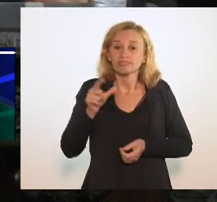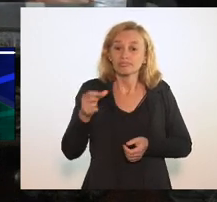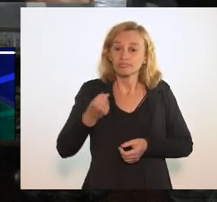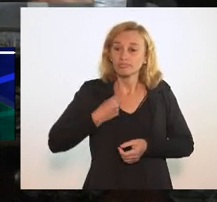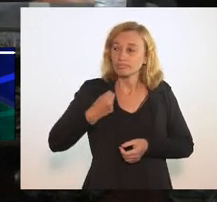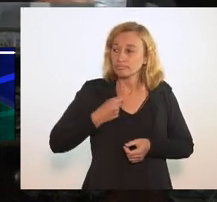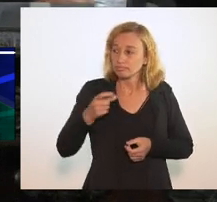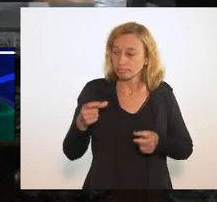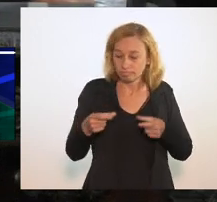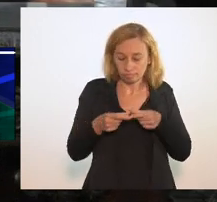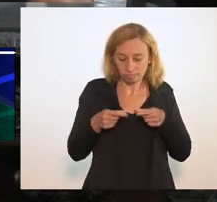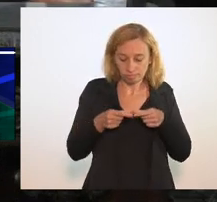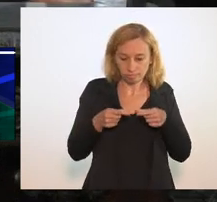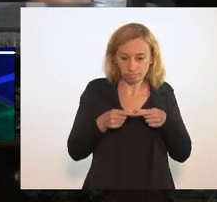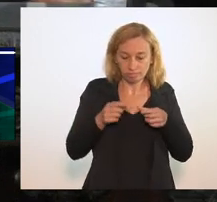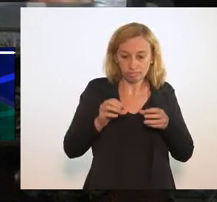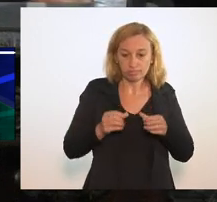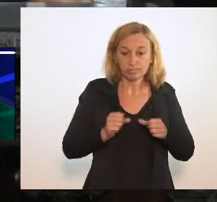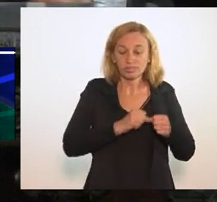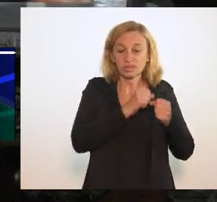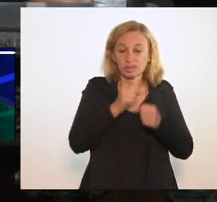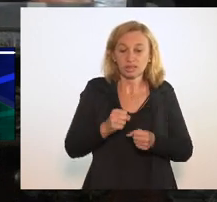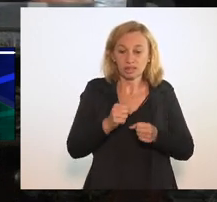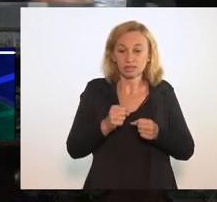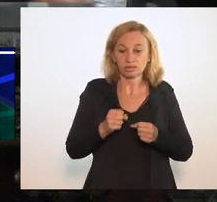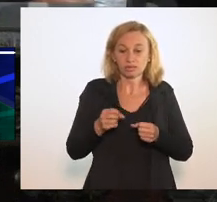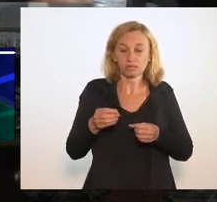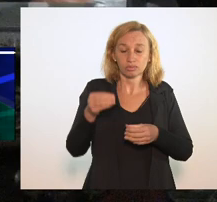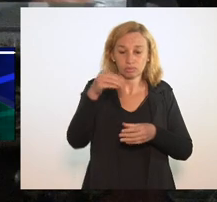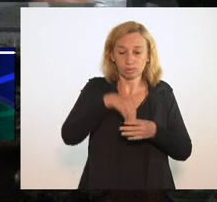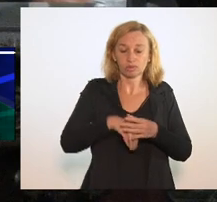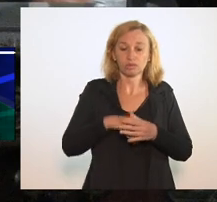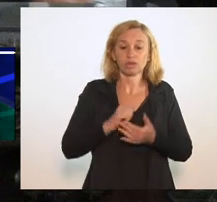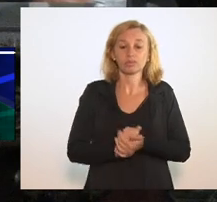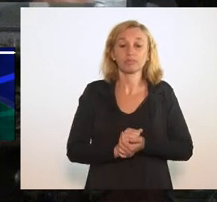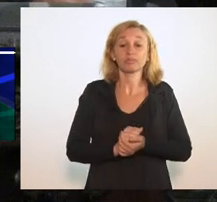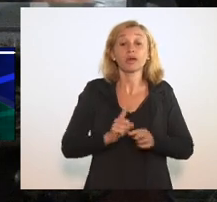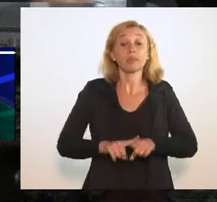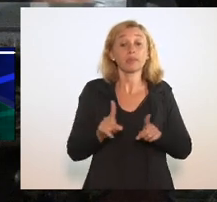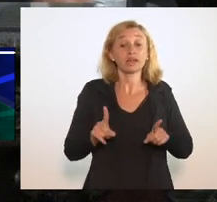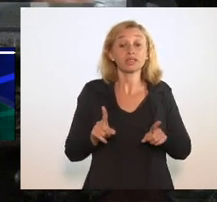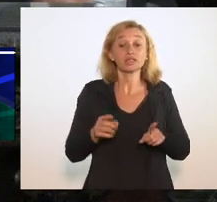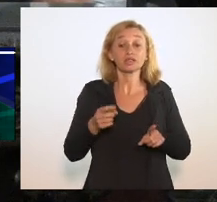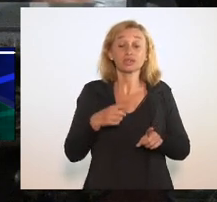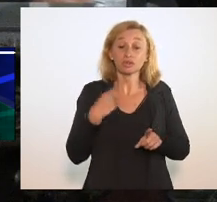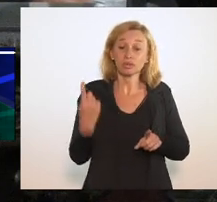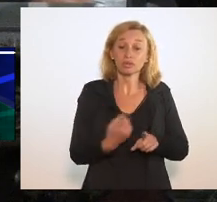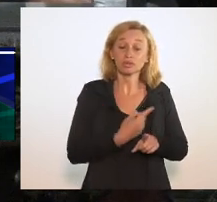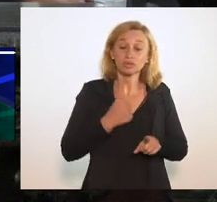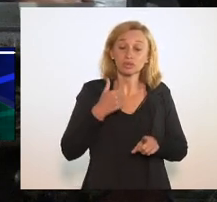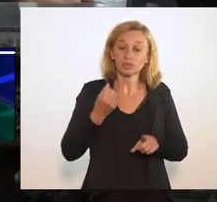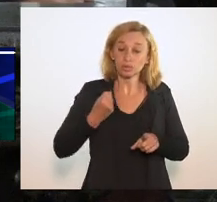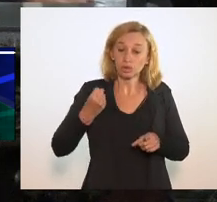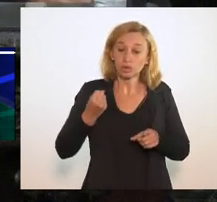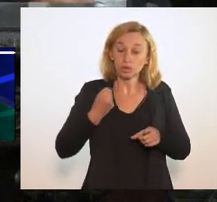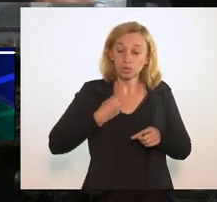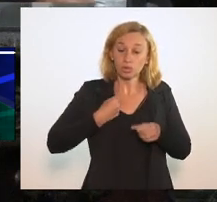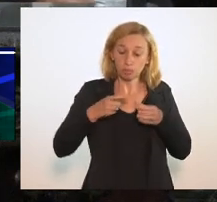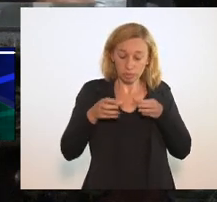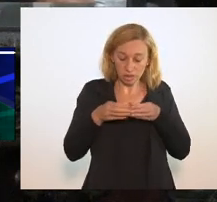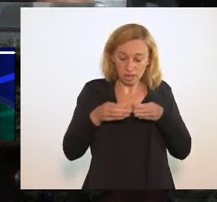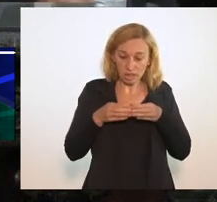minorias dentro dos espaços de poder, mas somos minorias que fazem a